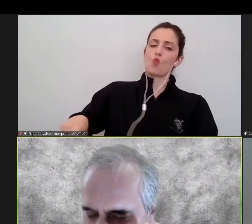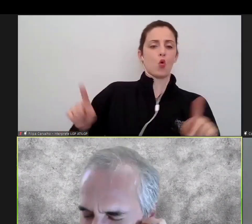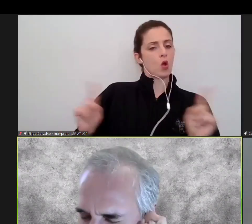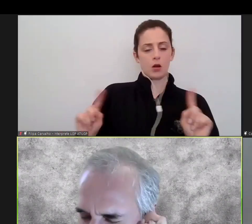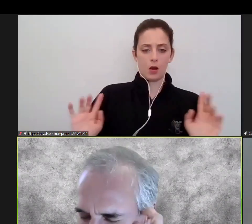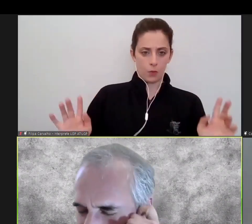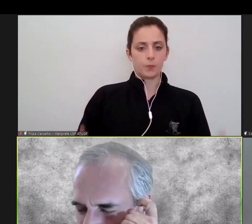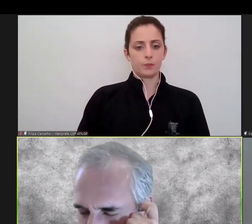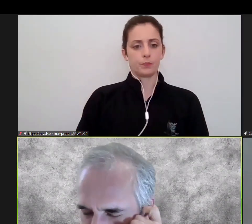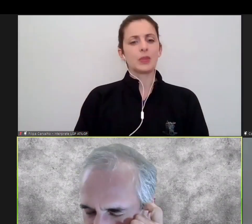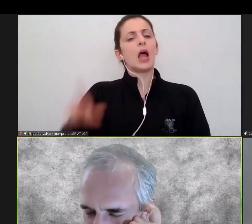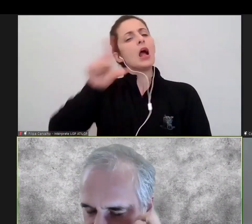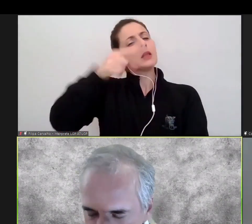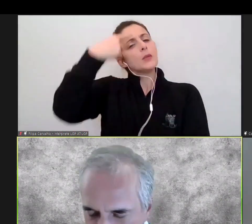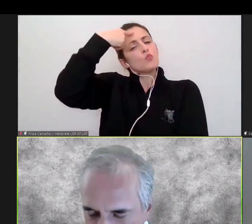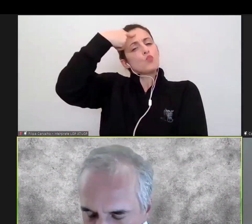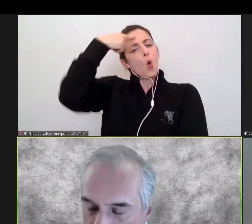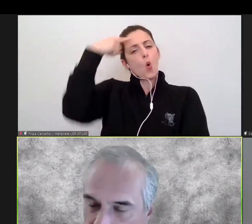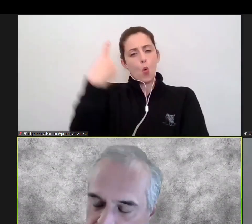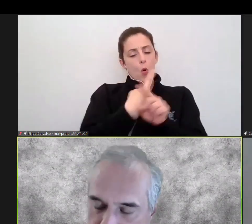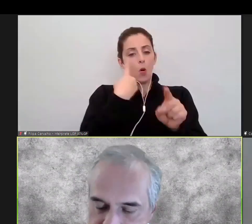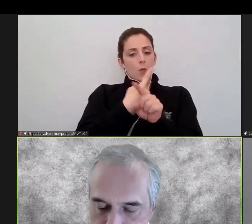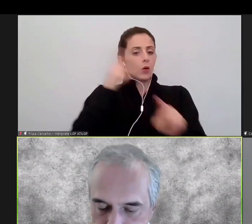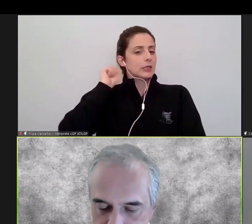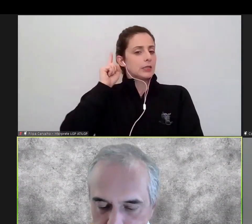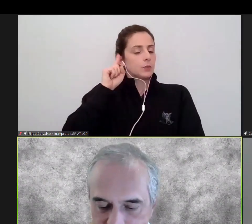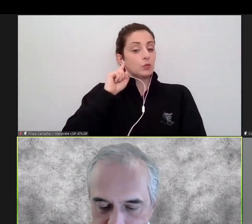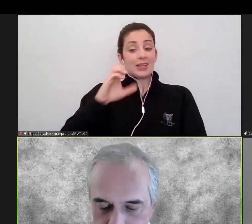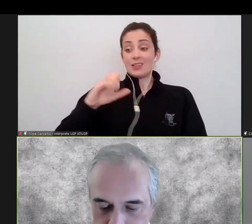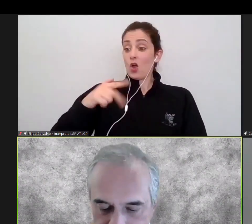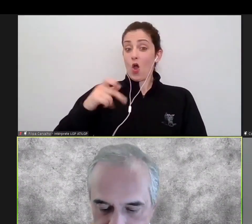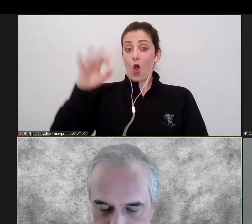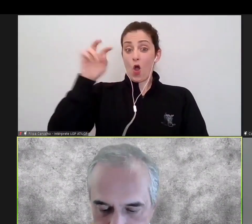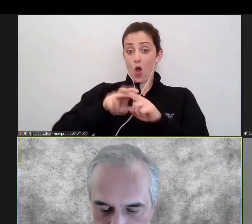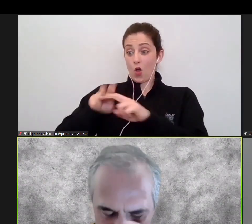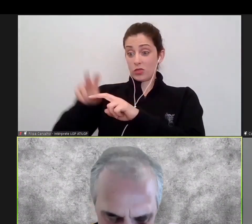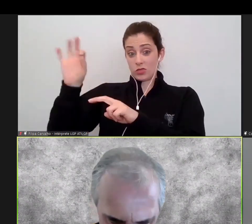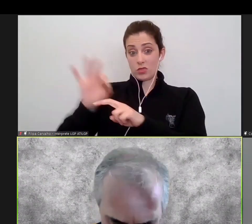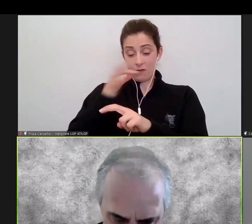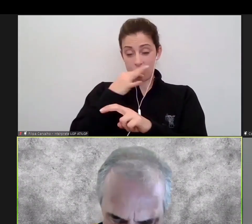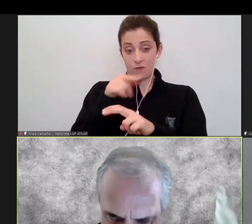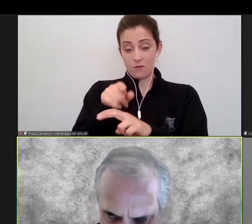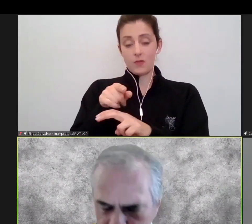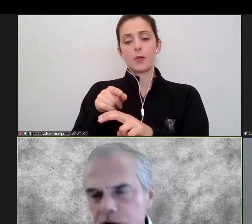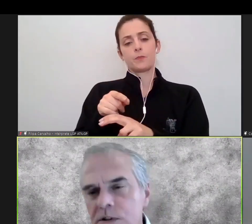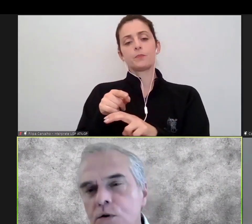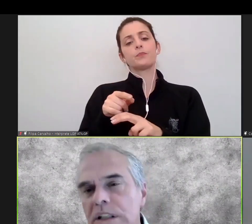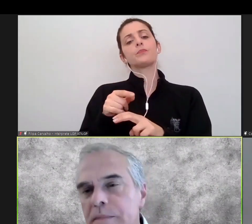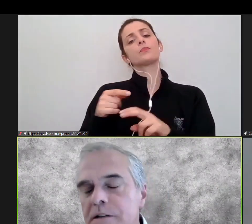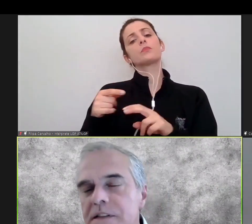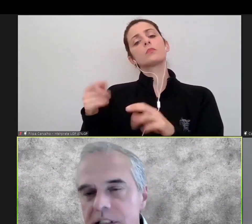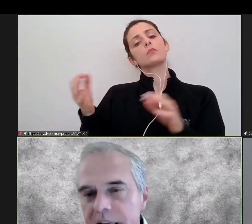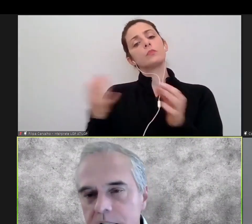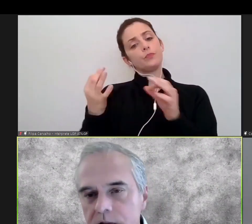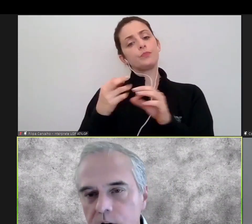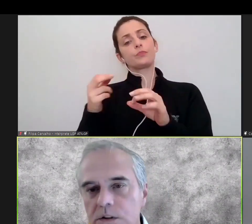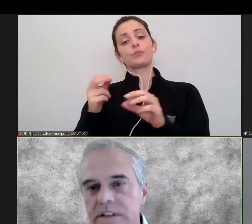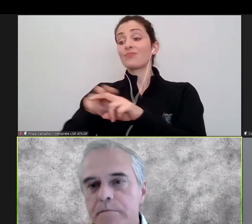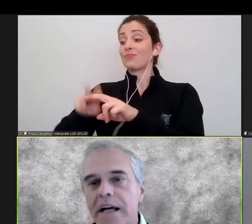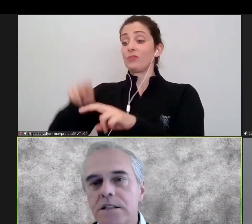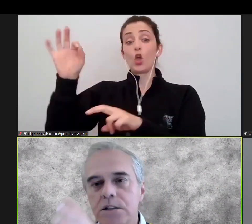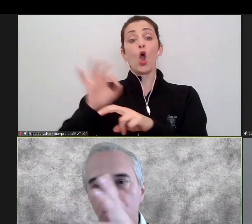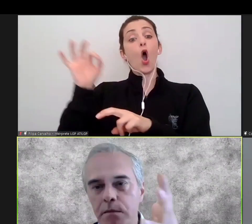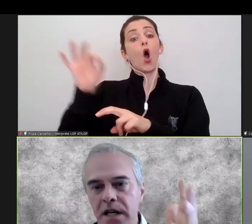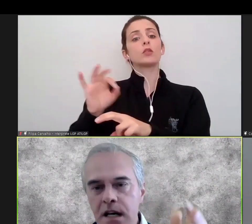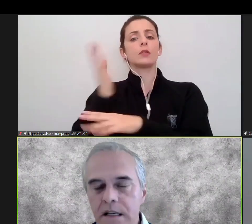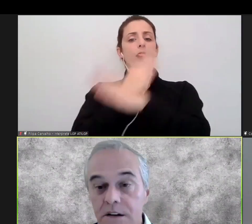Eu lembrei de uma coisa muito importante, falando de cotas, por exemplo, quando no Brasil já há bastante tempo incluiu-se cota para deficiente, foi um outro